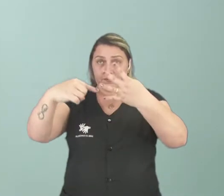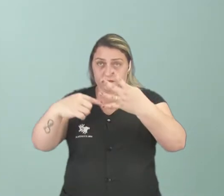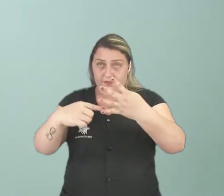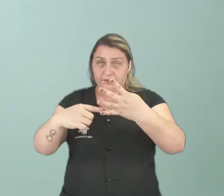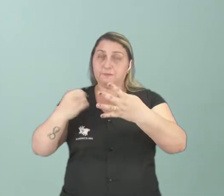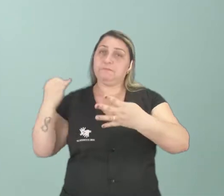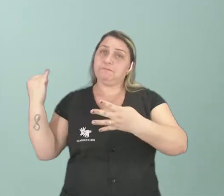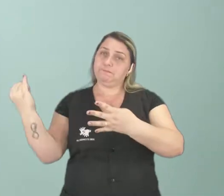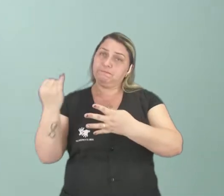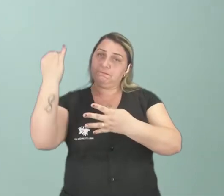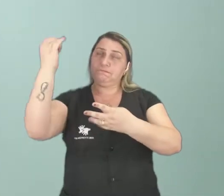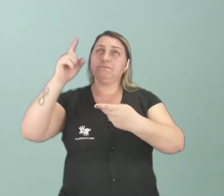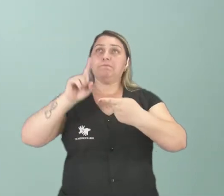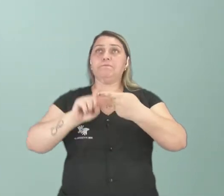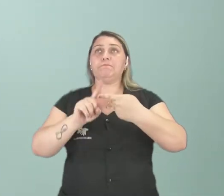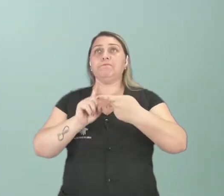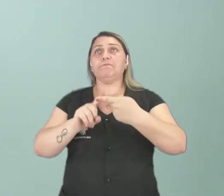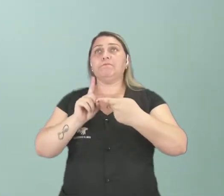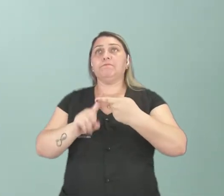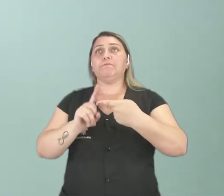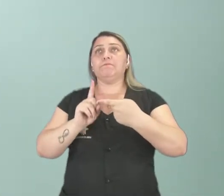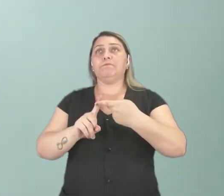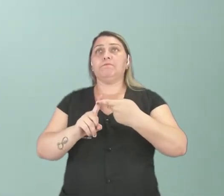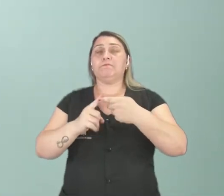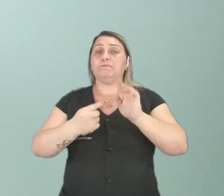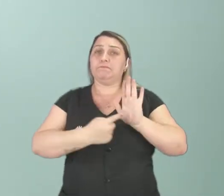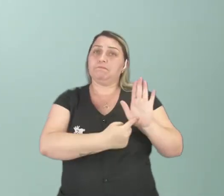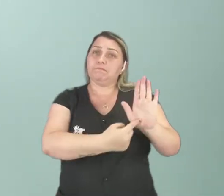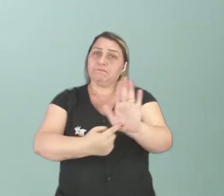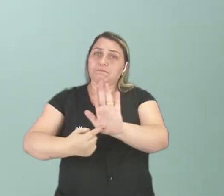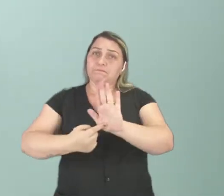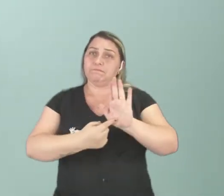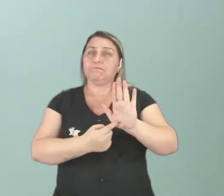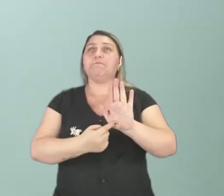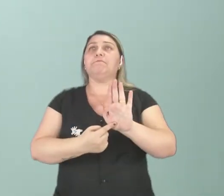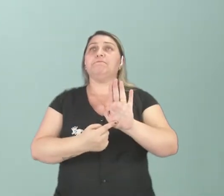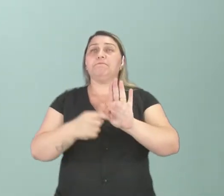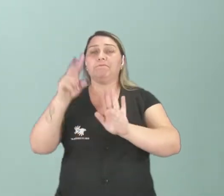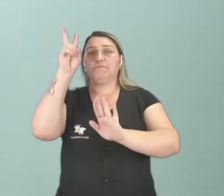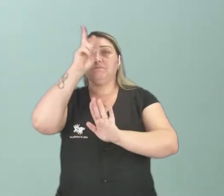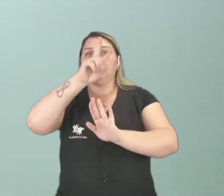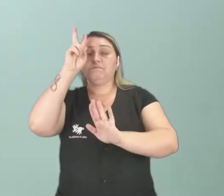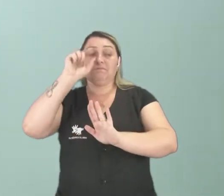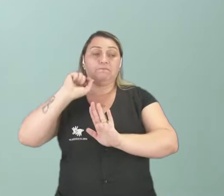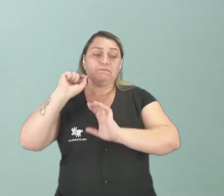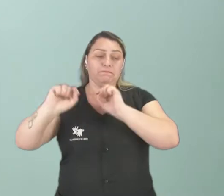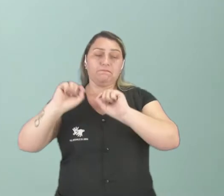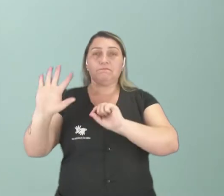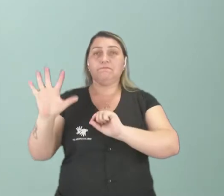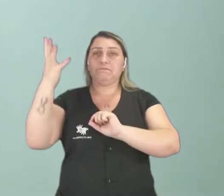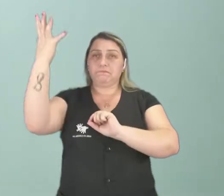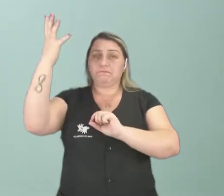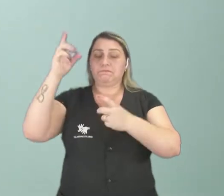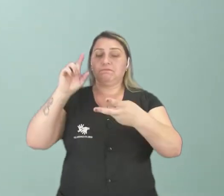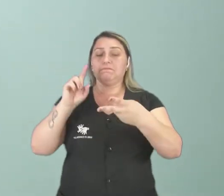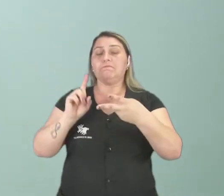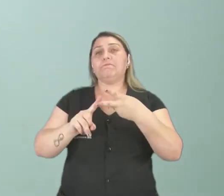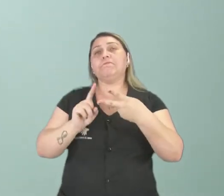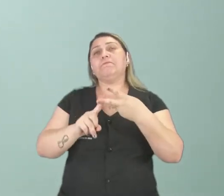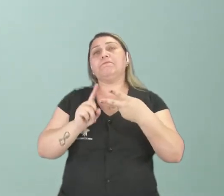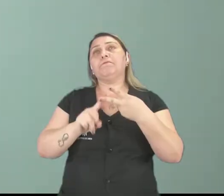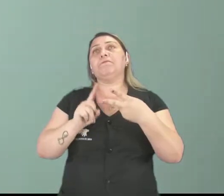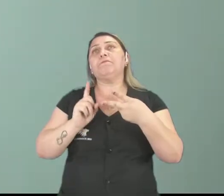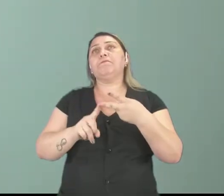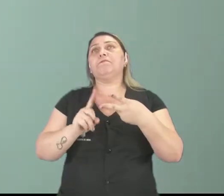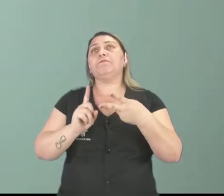pontos importantes. O primeiro é a apresentação, né, da história, o que vai acontecer. Segundo,